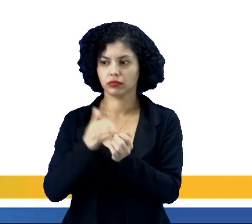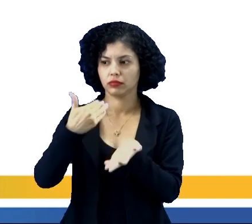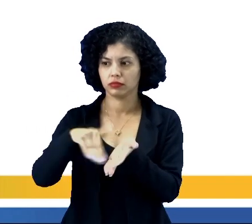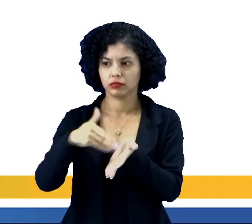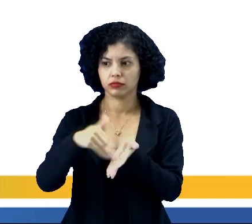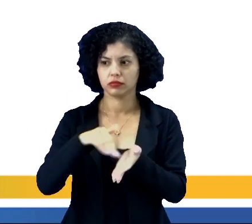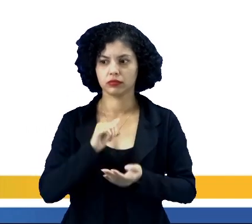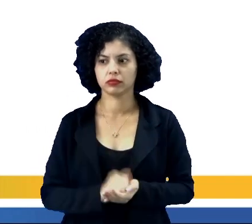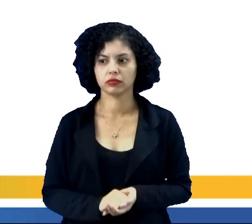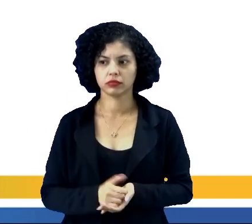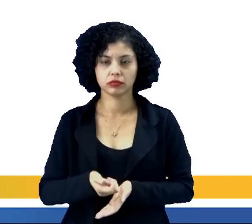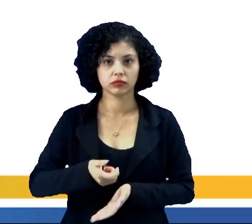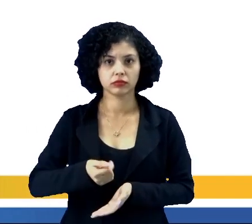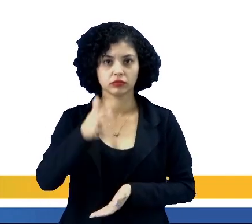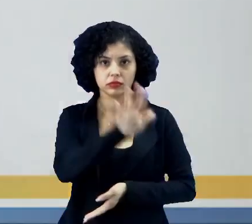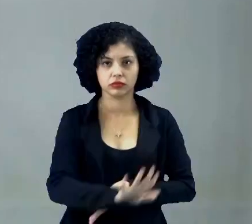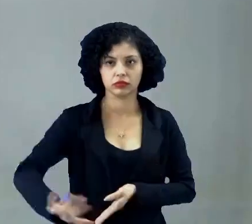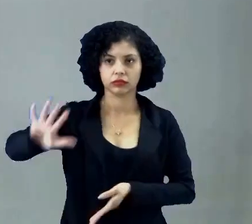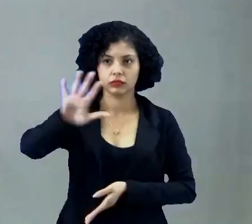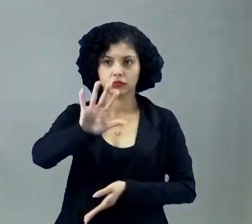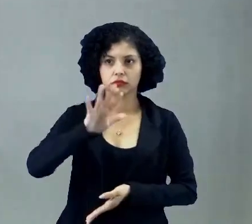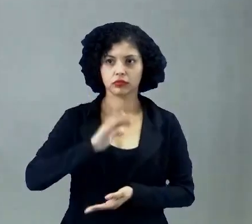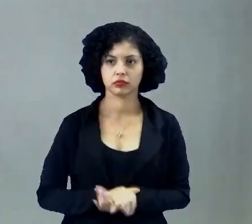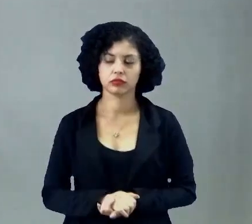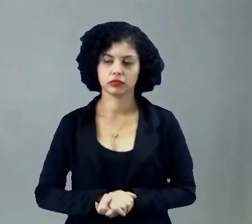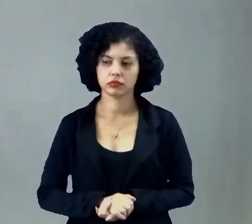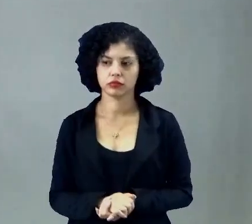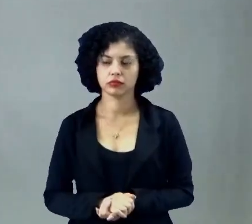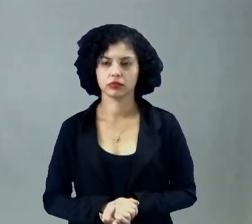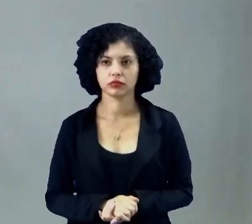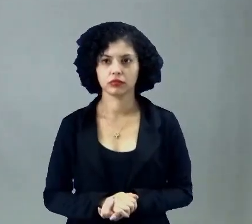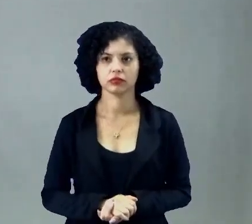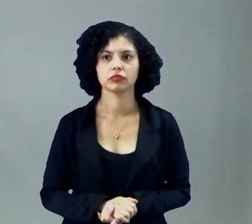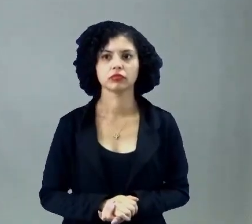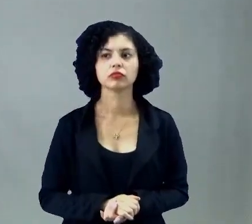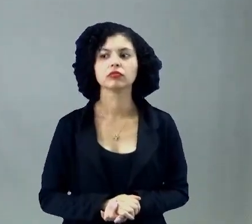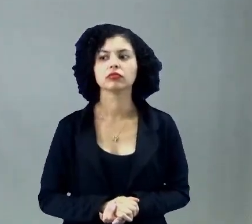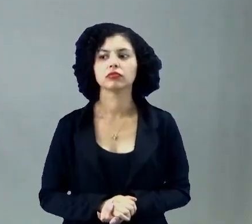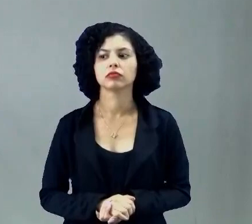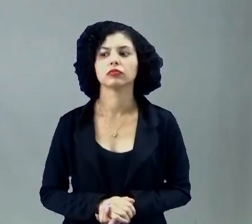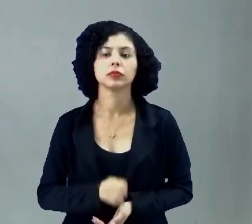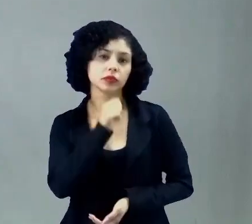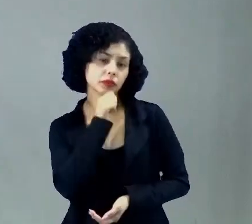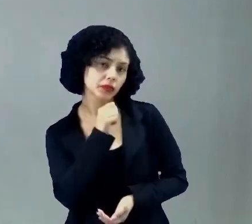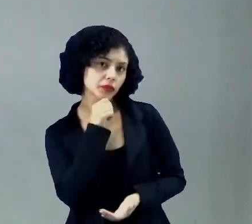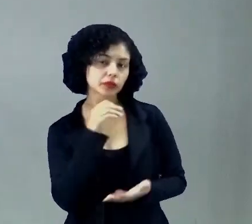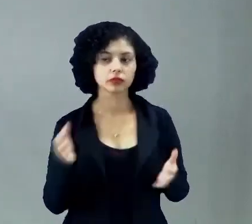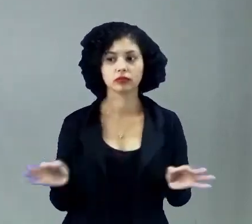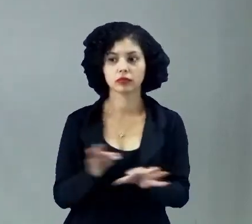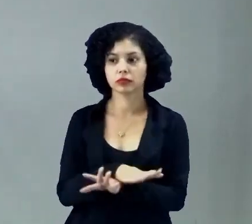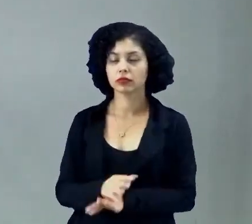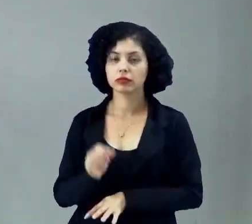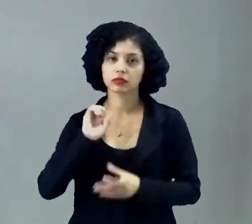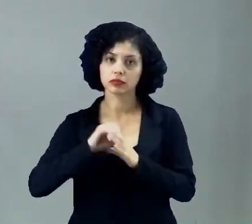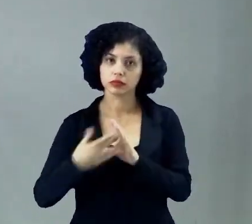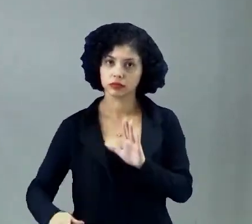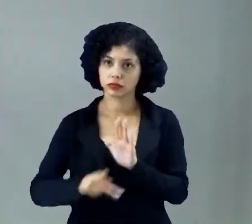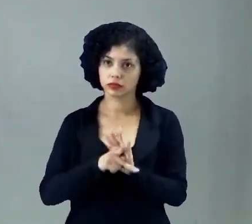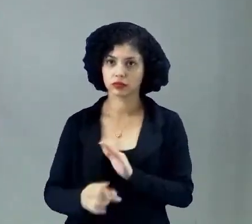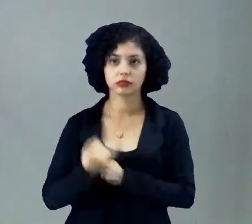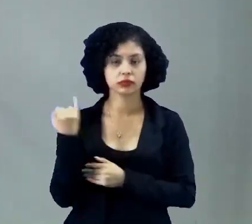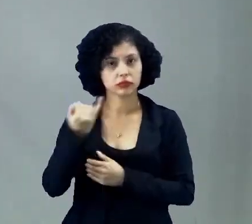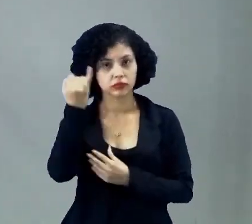unificação administrativa e também a existência de uma moeda nacional acabam sendo